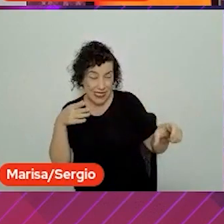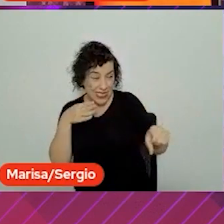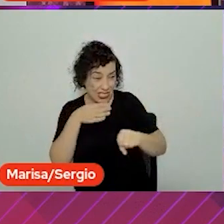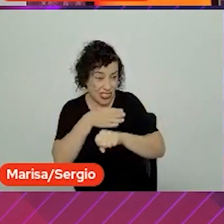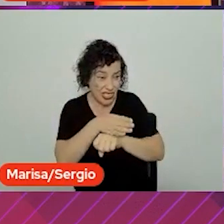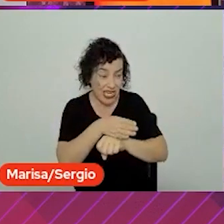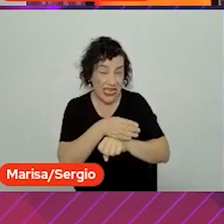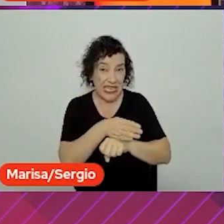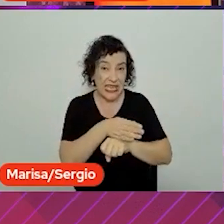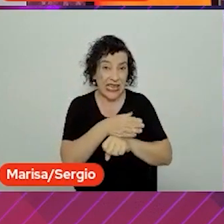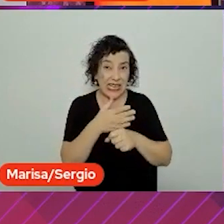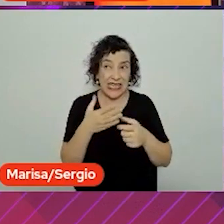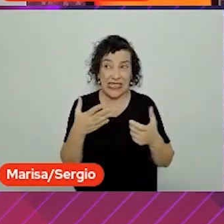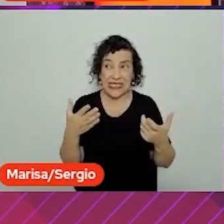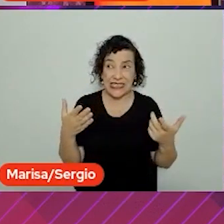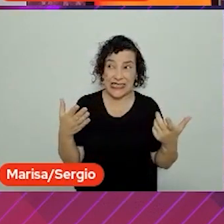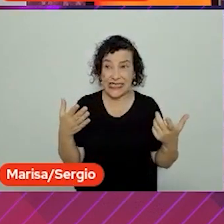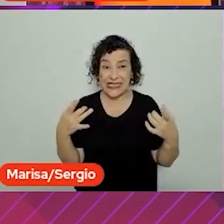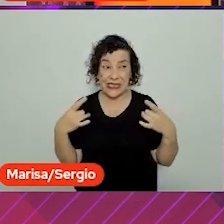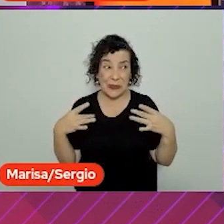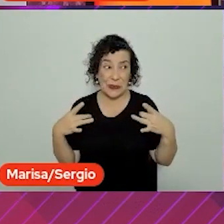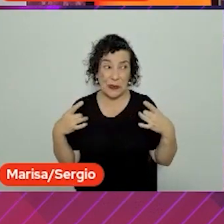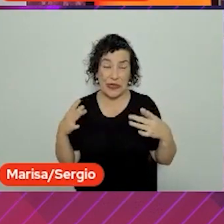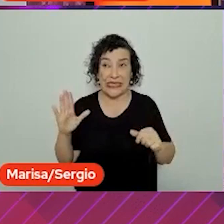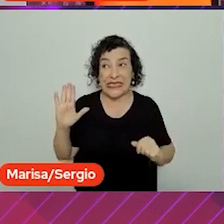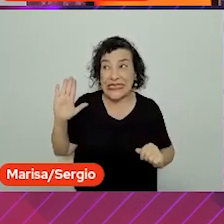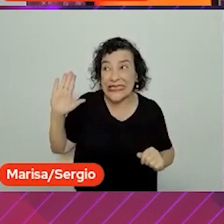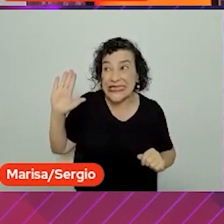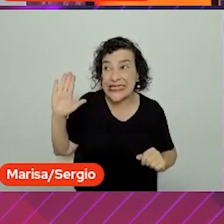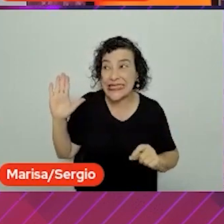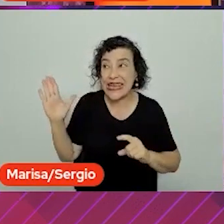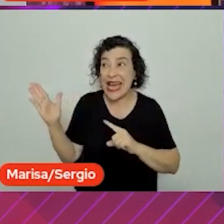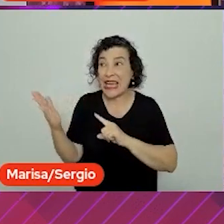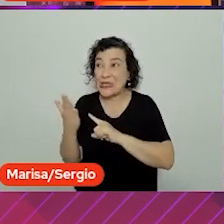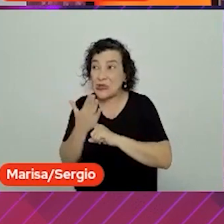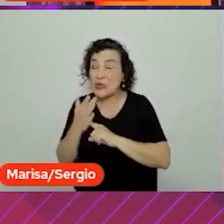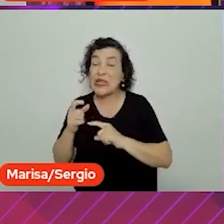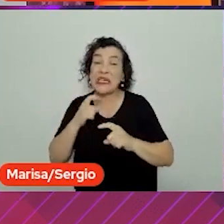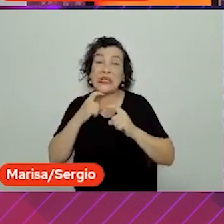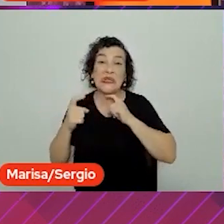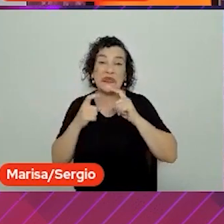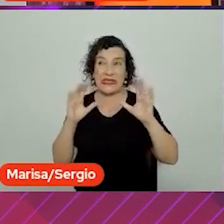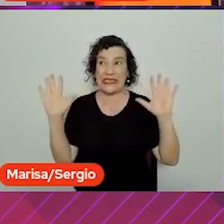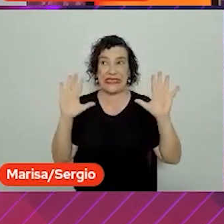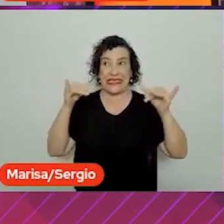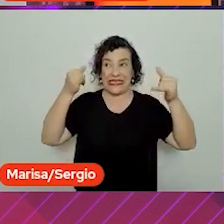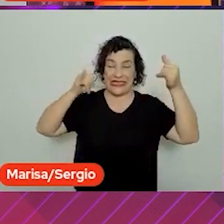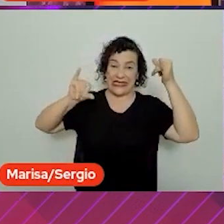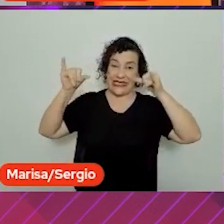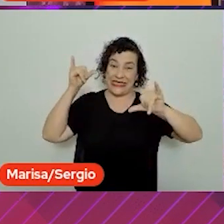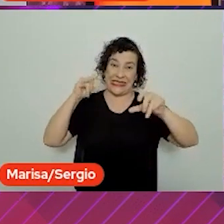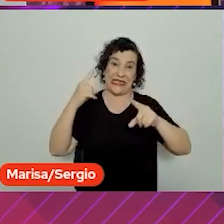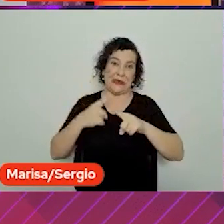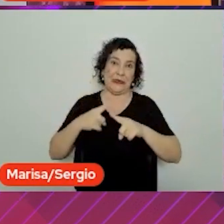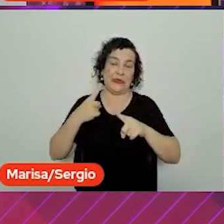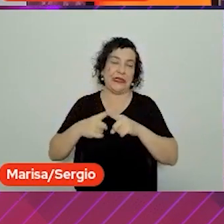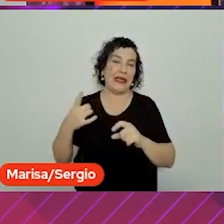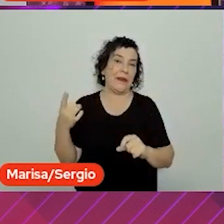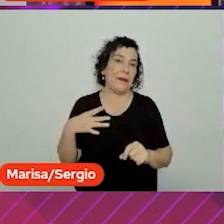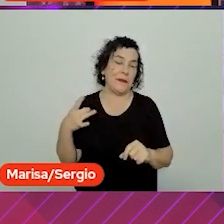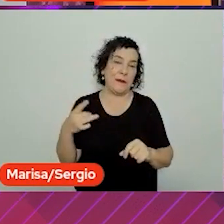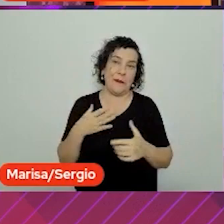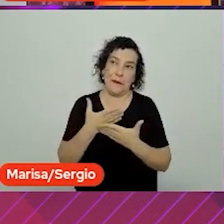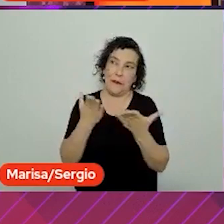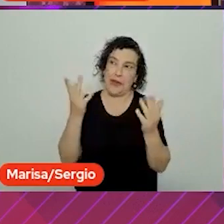com medo de levantar a mão, de pedir ajuda, ou então de tirar uma dúvida, porque você fica com receio das pessoas